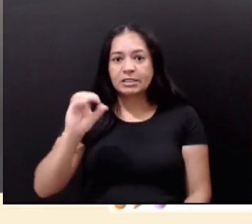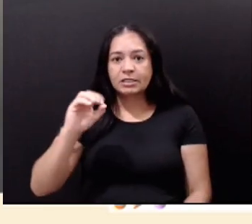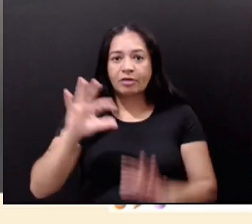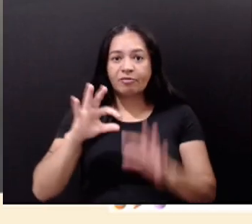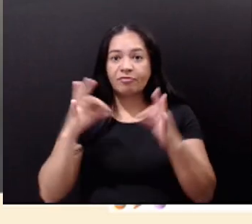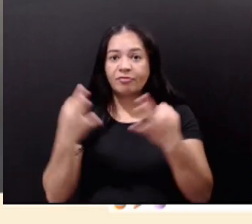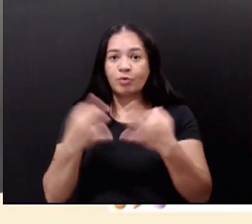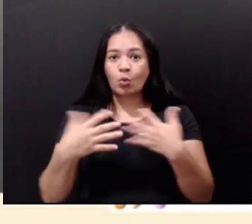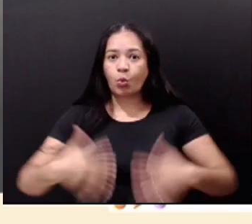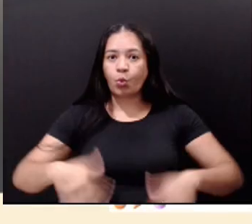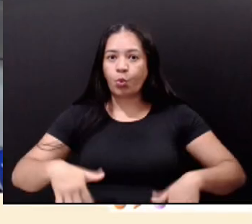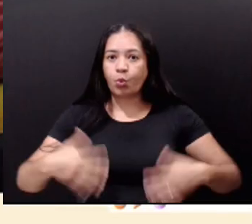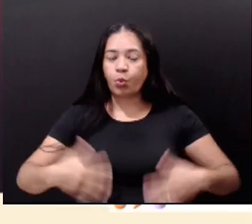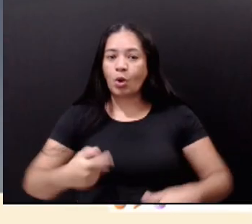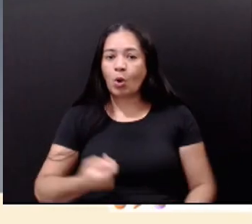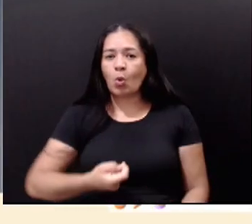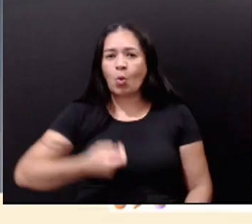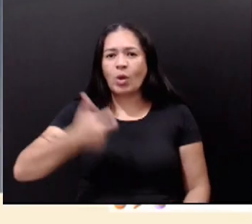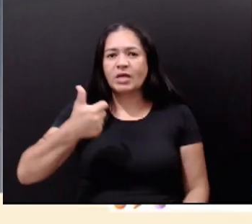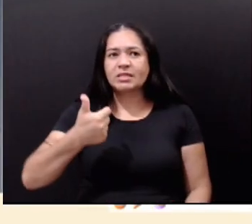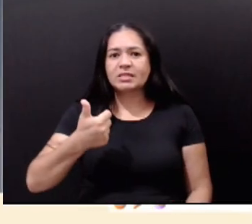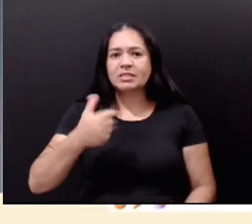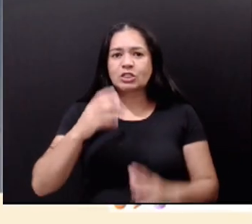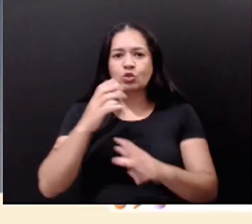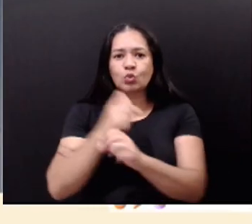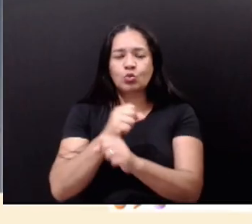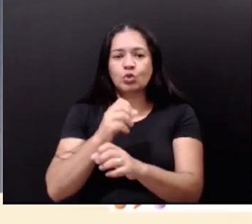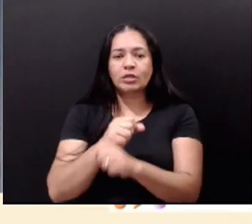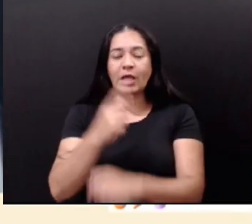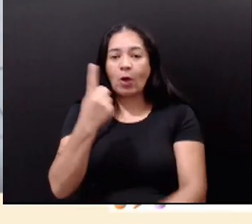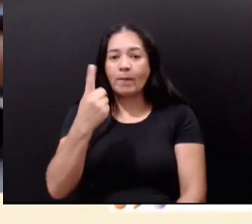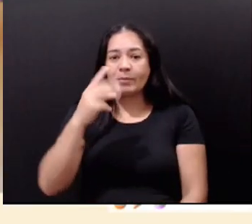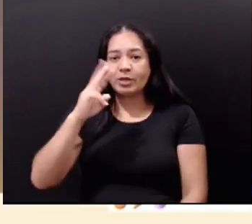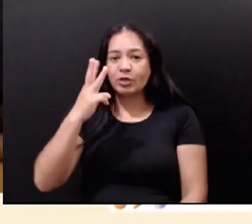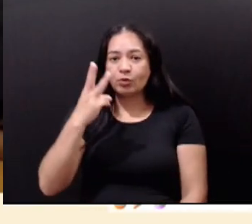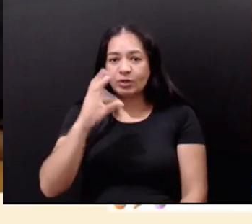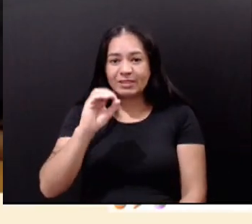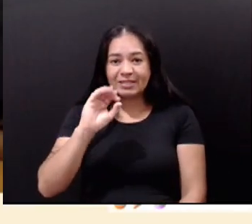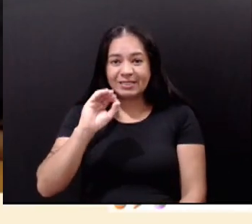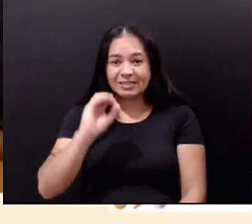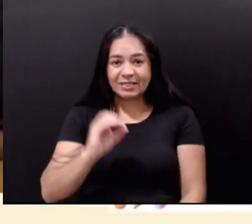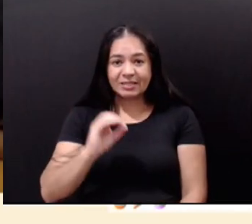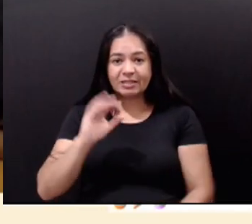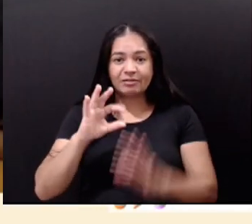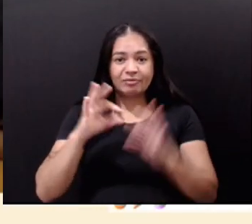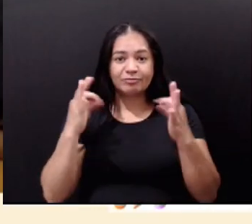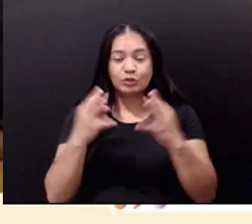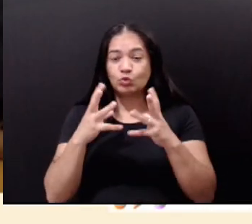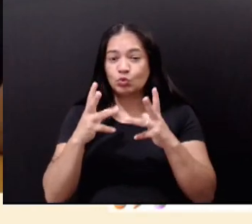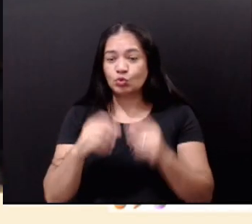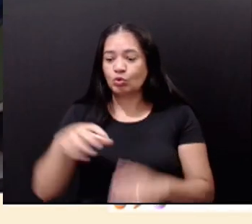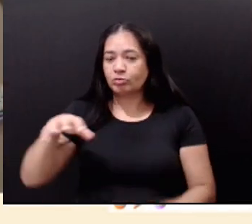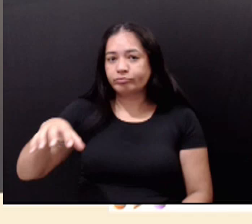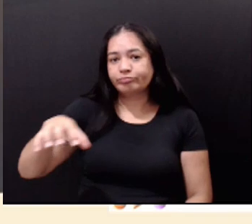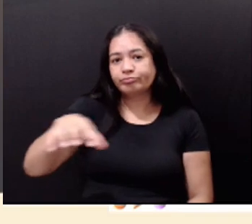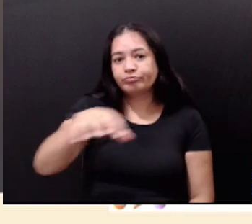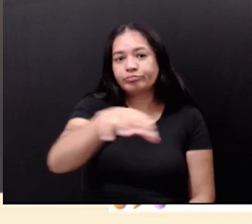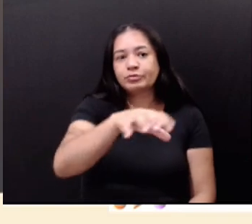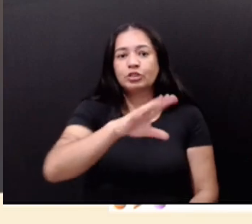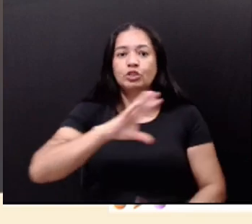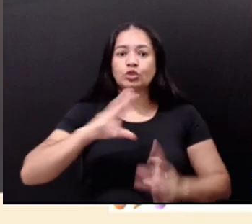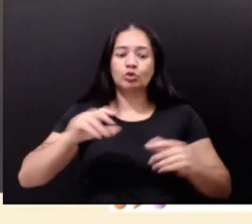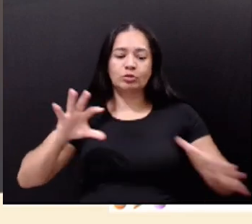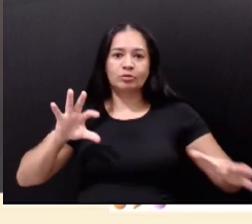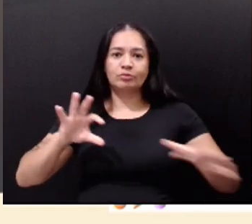são quase 1.300 famílias por mês acompanhadas em todas as unidades. Todas vinculadas com a Secretaria da Assistência